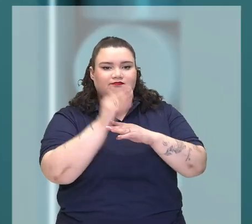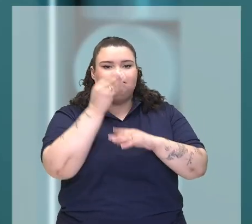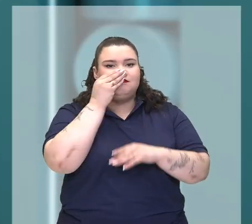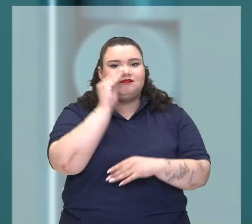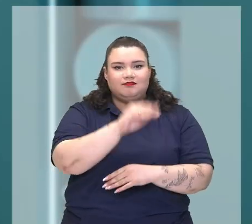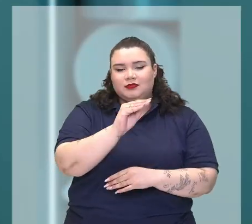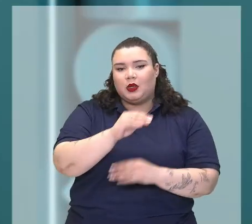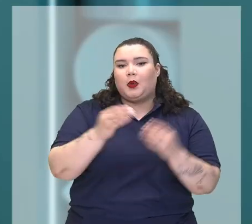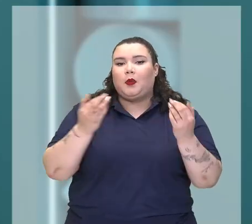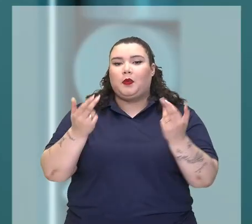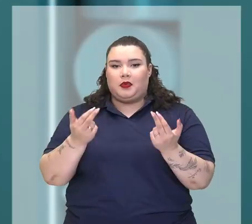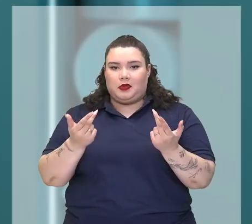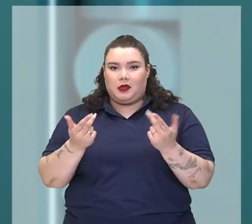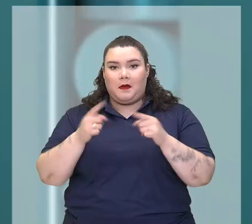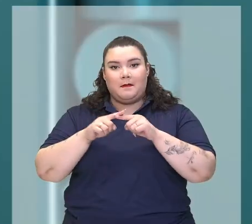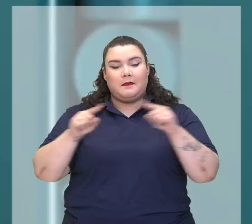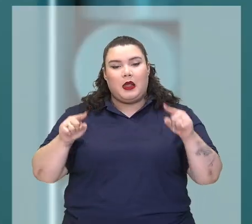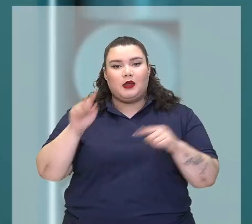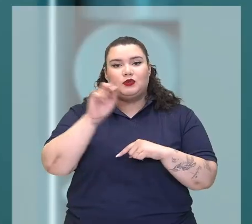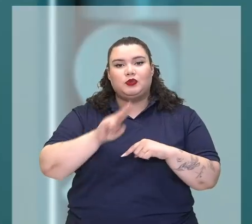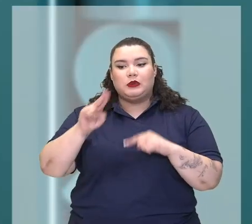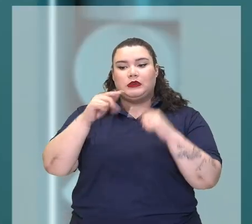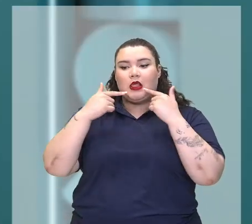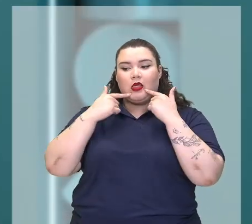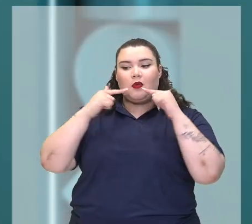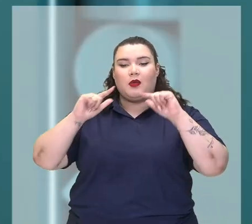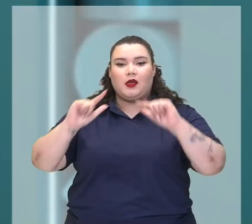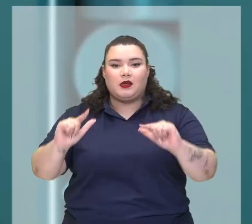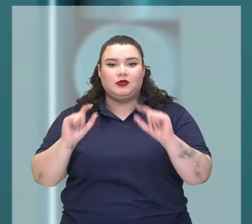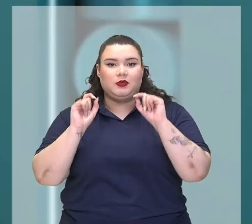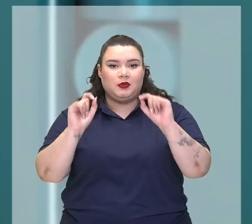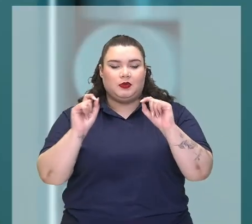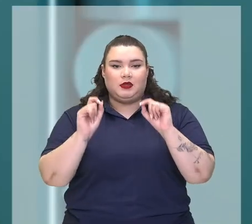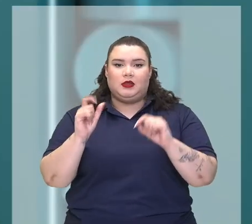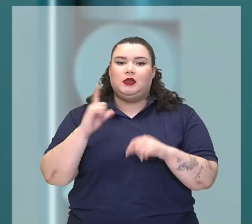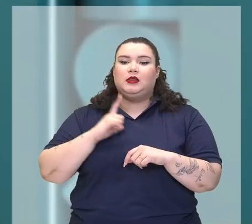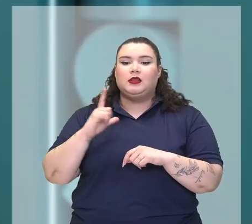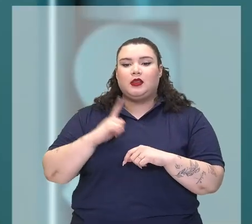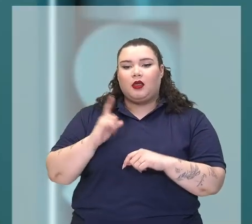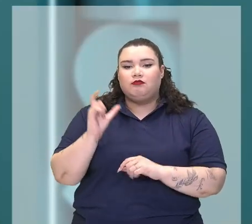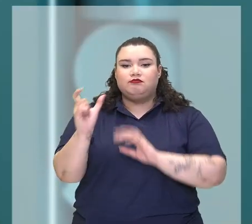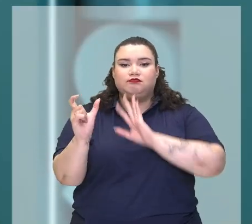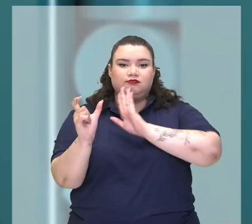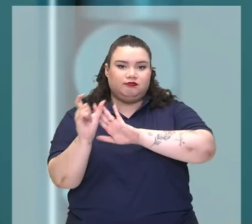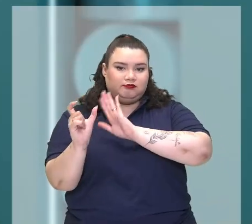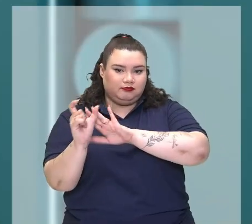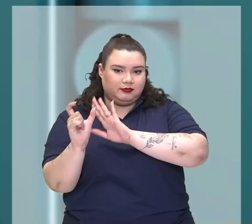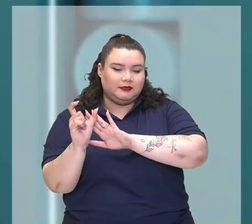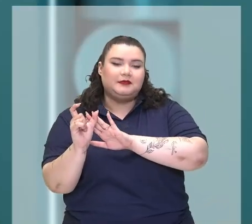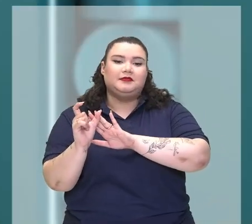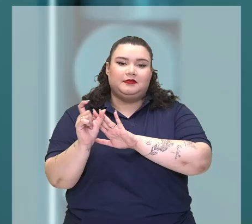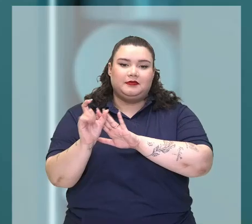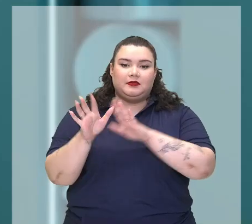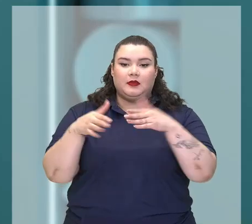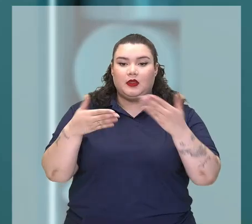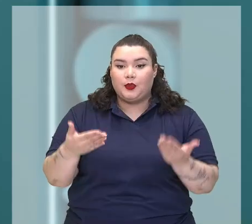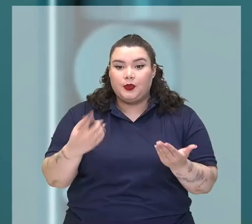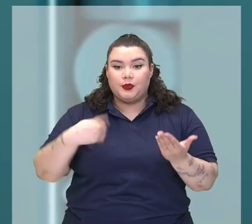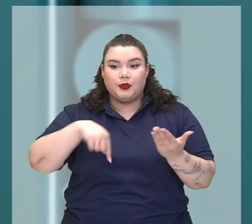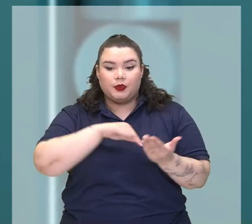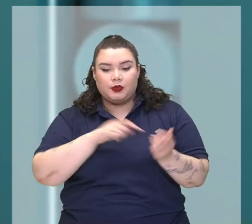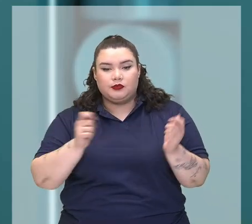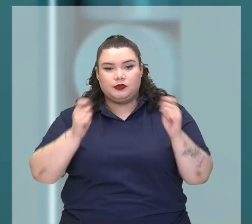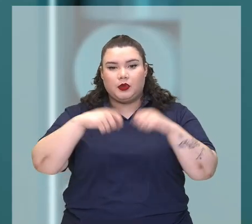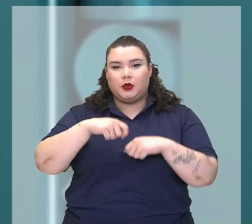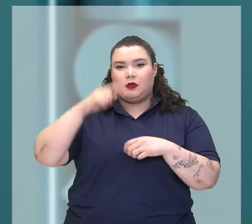uma linguagem denotativa, e sim uma linguagem conotativa. E para que a gente possa